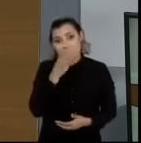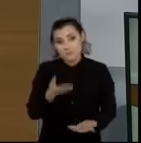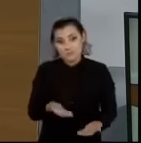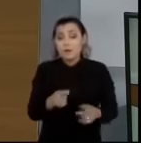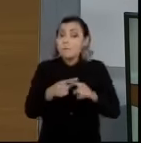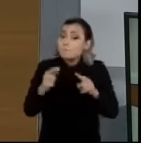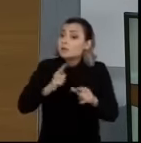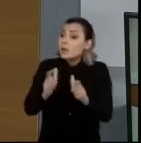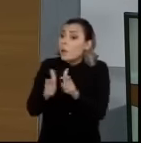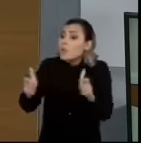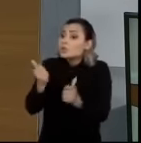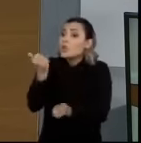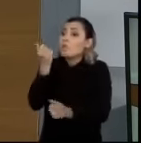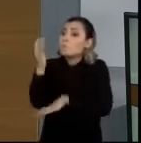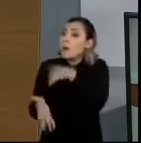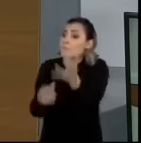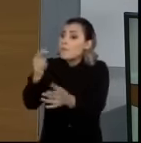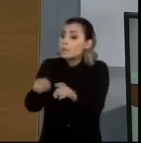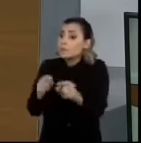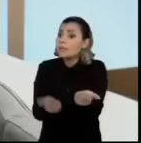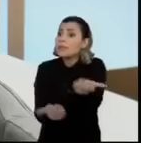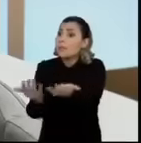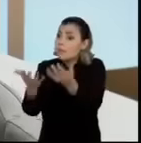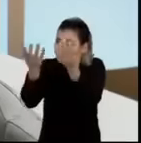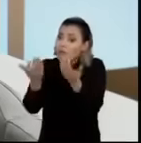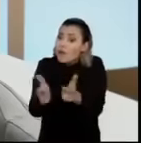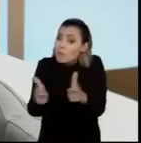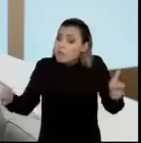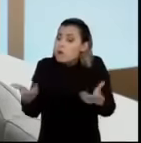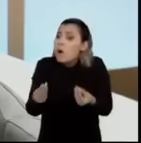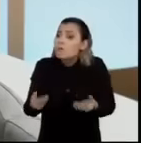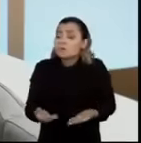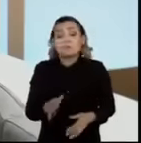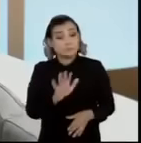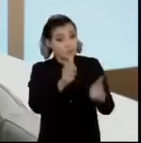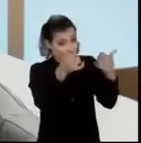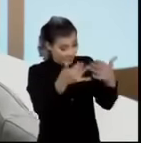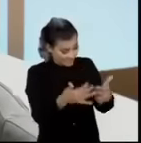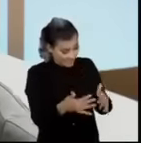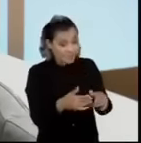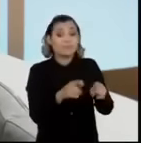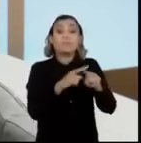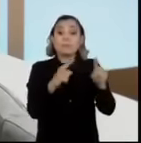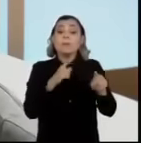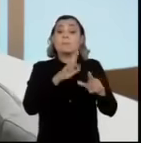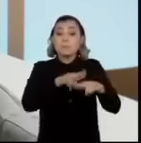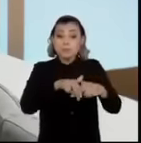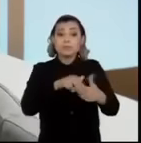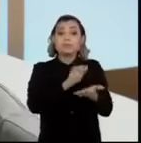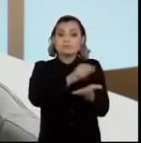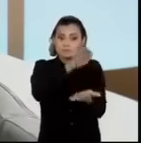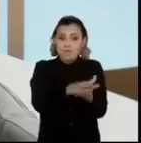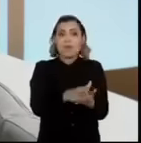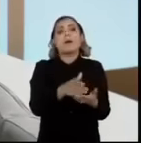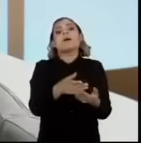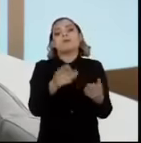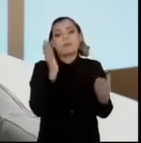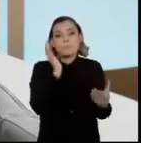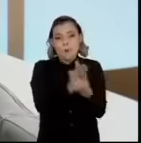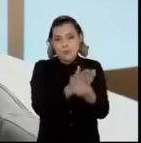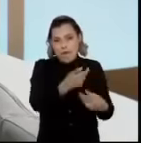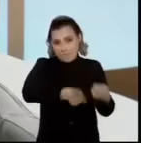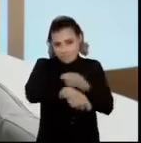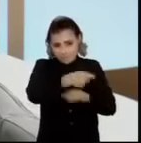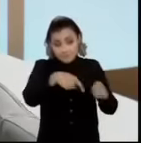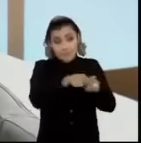o desmatamento e as queimadas. Então, vamos lá, eu vou chegar lá. Então, só explicando a questão dos processos administrativos, quando você introduz, o que